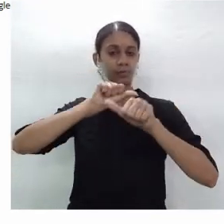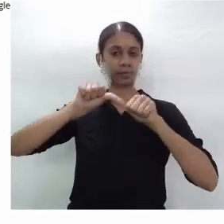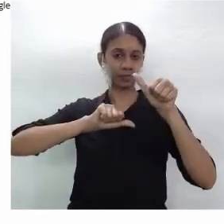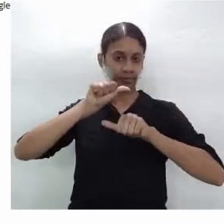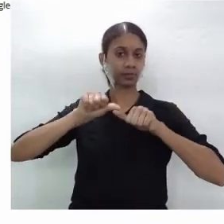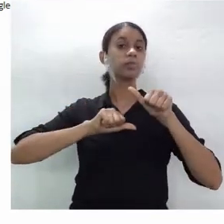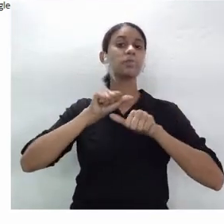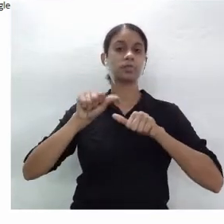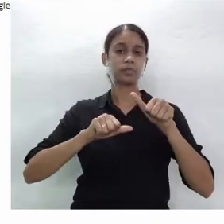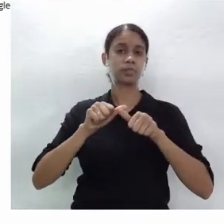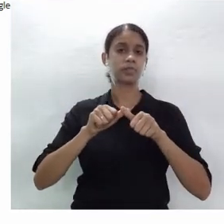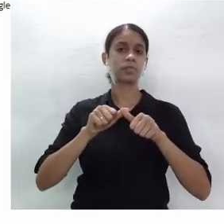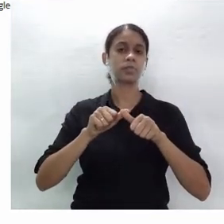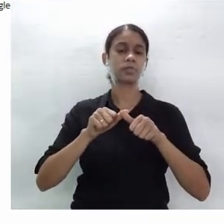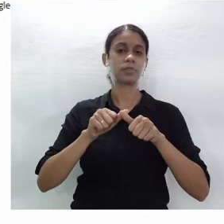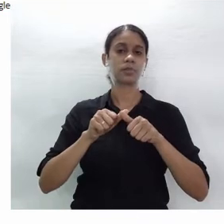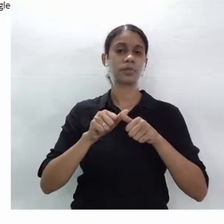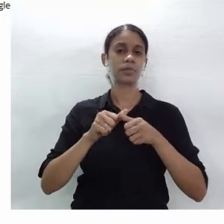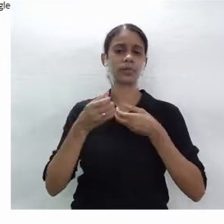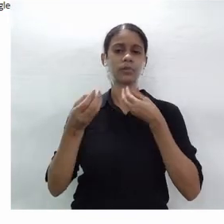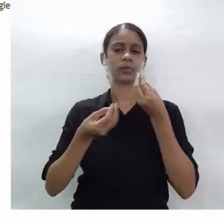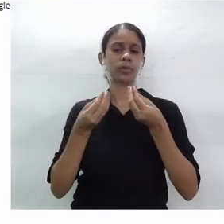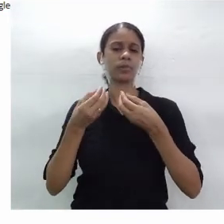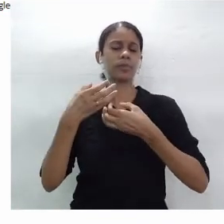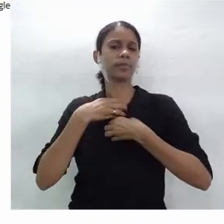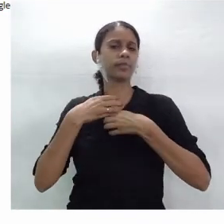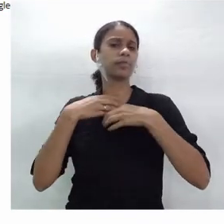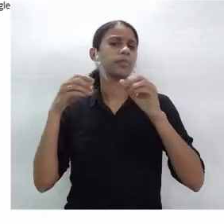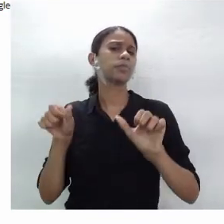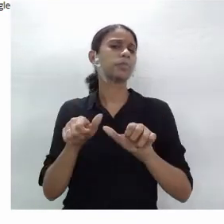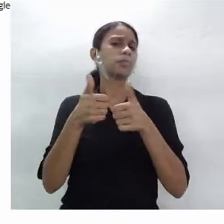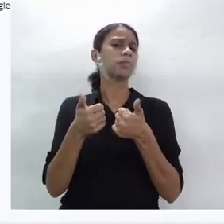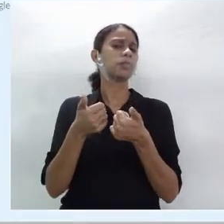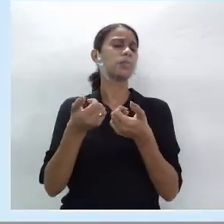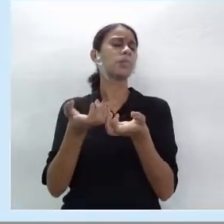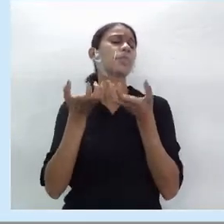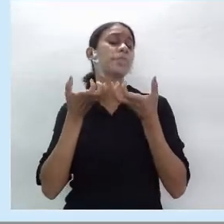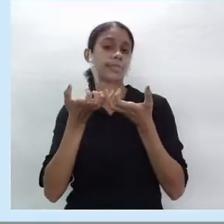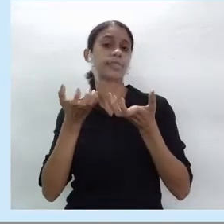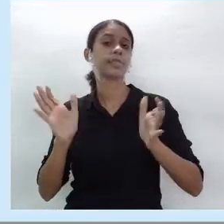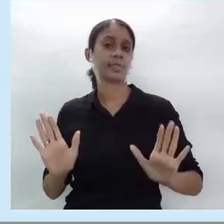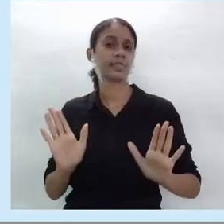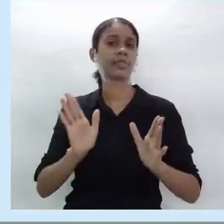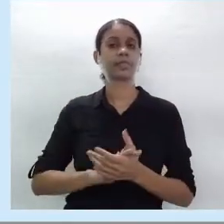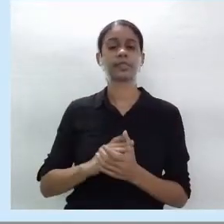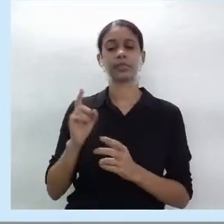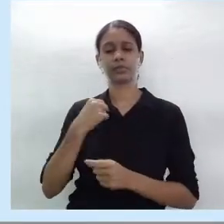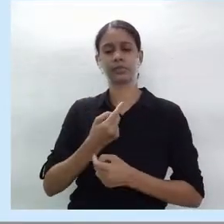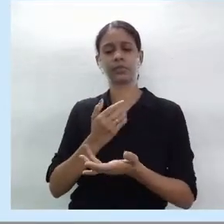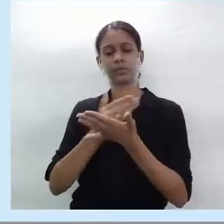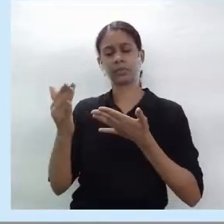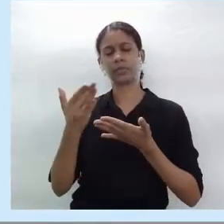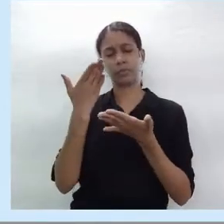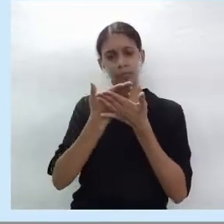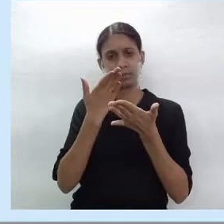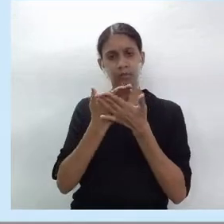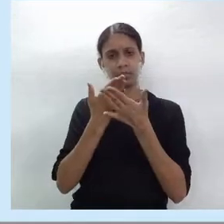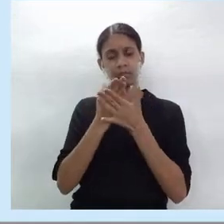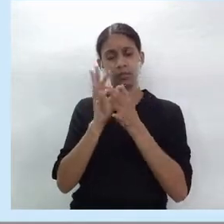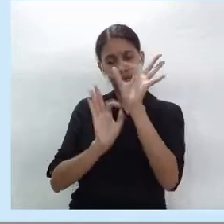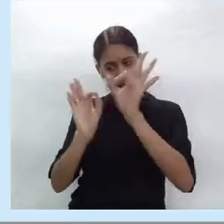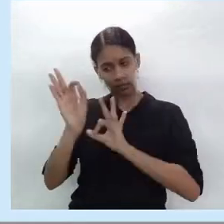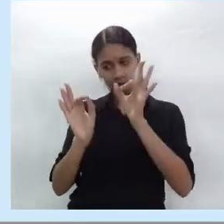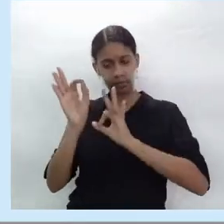esse espaço de acordo com suas conveniências. Quando a gente começa a estudar a construção